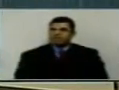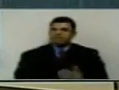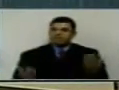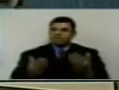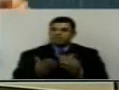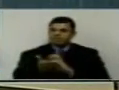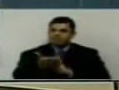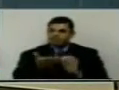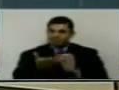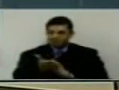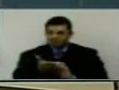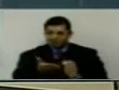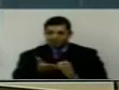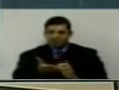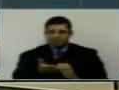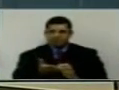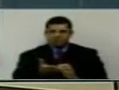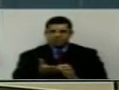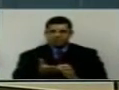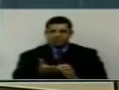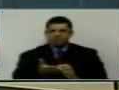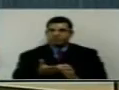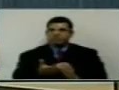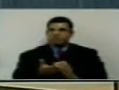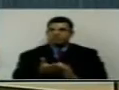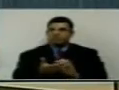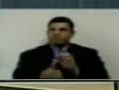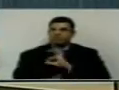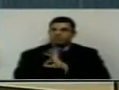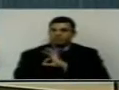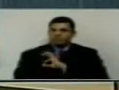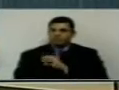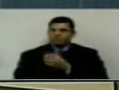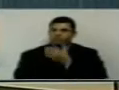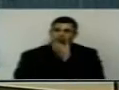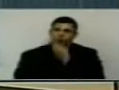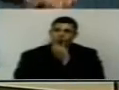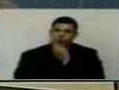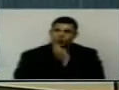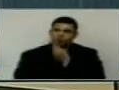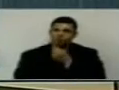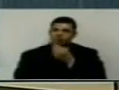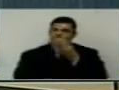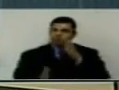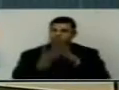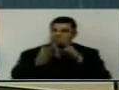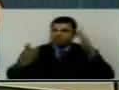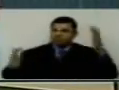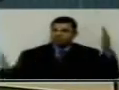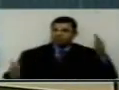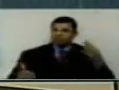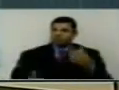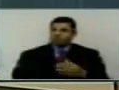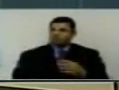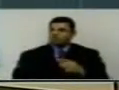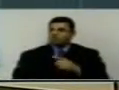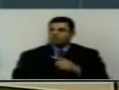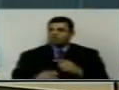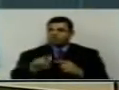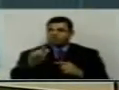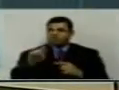hoje secretário executivo da Secretaria de Segurança Pública, um garoto brilhante. A Glenda